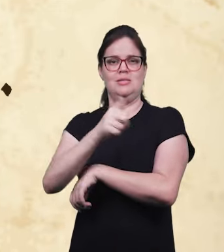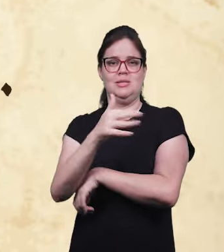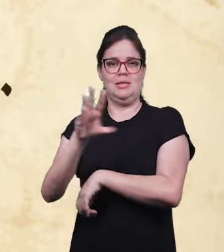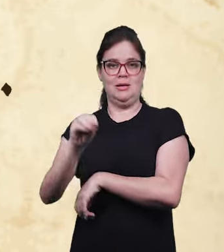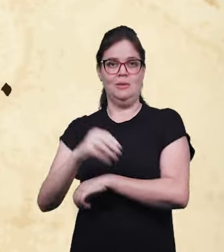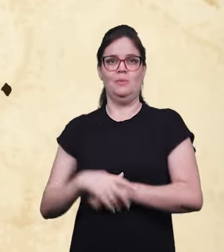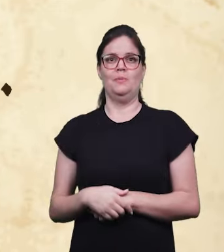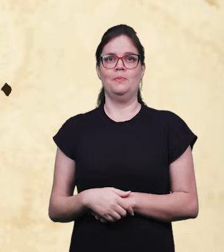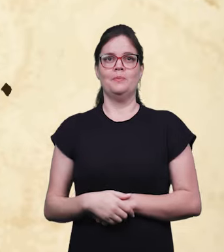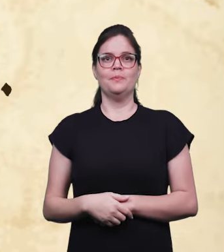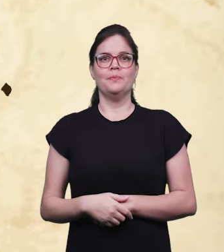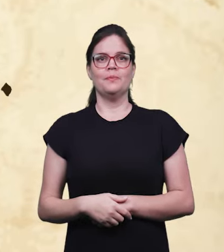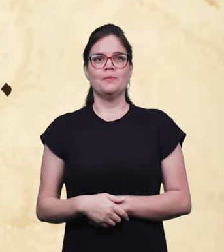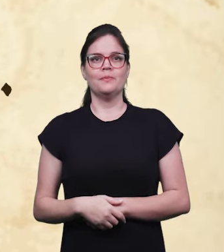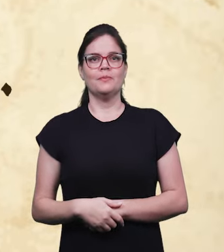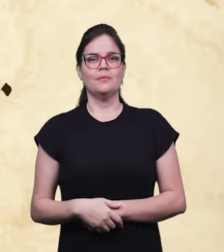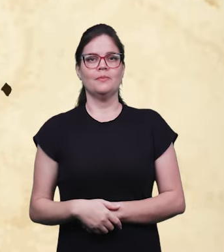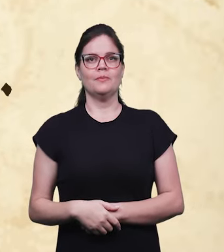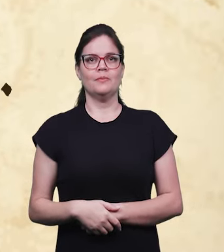Salmo 137, 1,